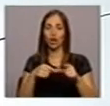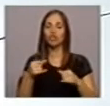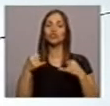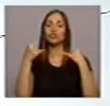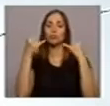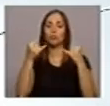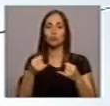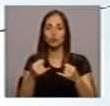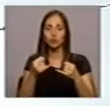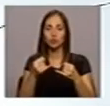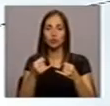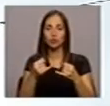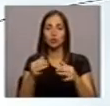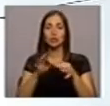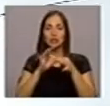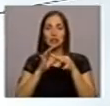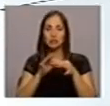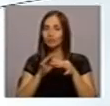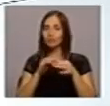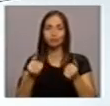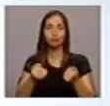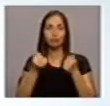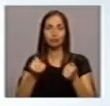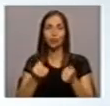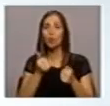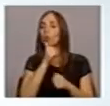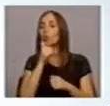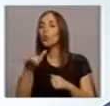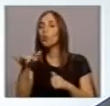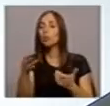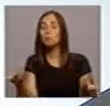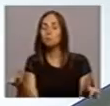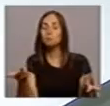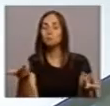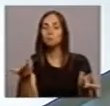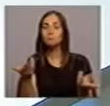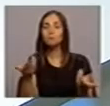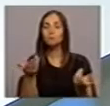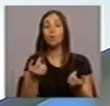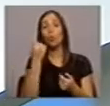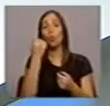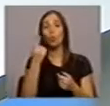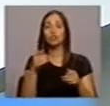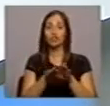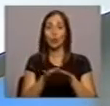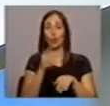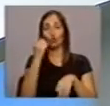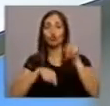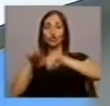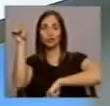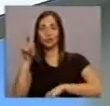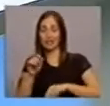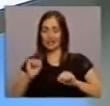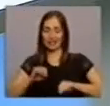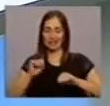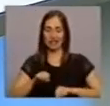consegue manter essa ligação gravitacional. Onde é que está o gêmeo do Sol? Já fomos um mundo de dois sóis, mas um deles fugiu. Sim, exatamente o que diz este estudo. Nós